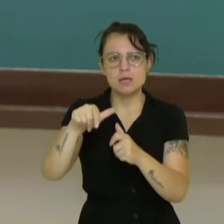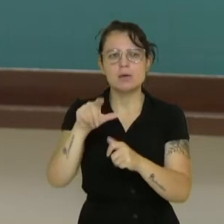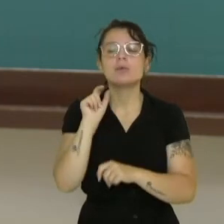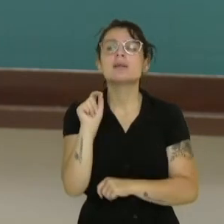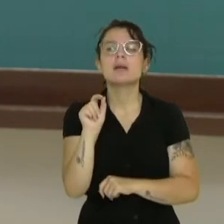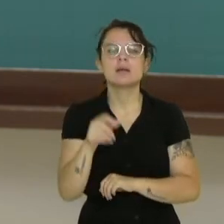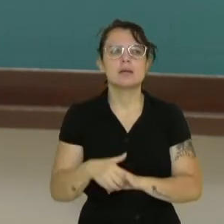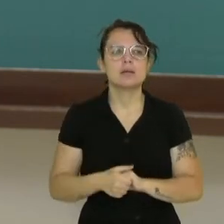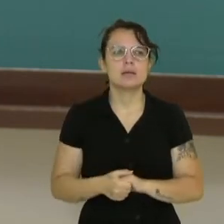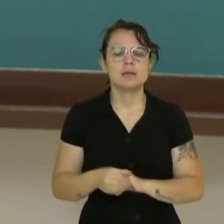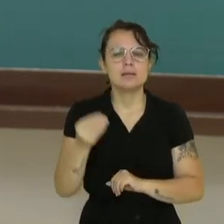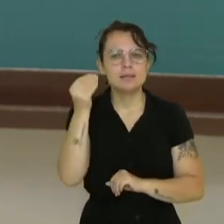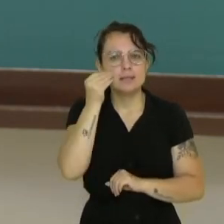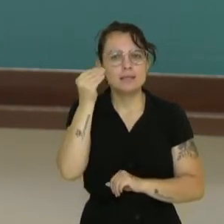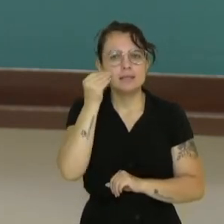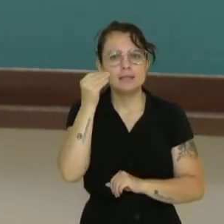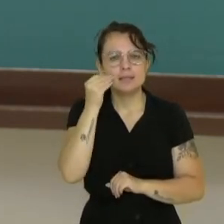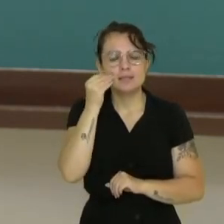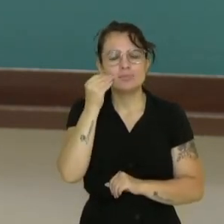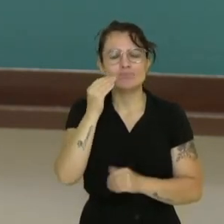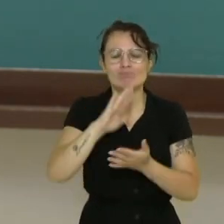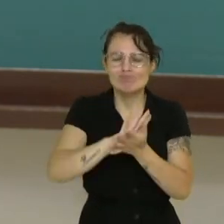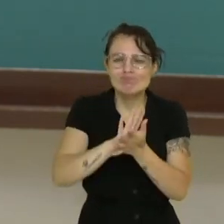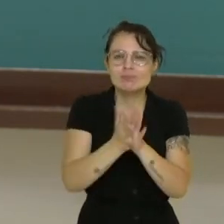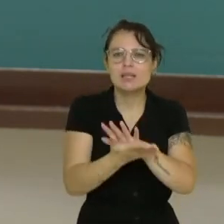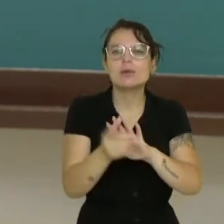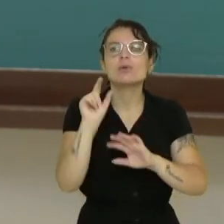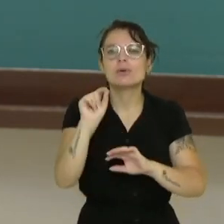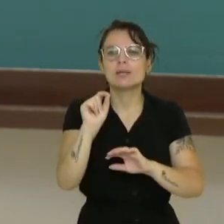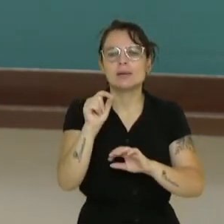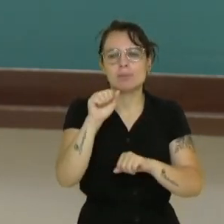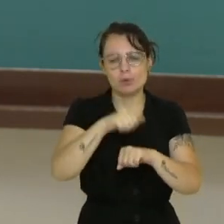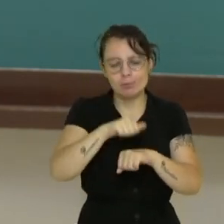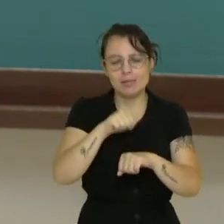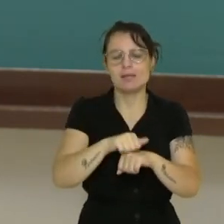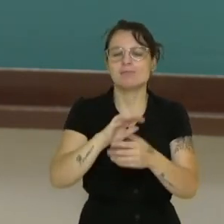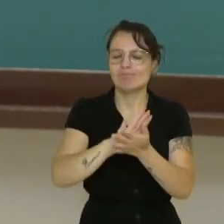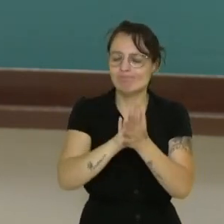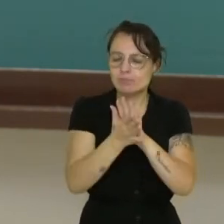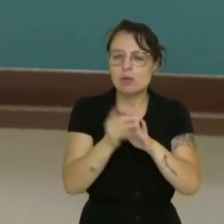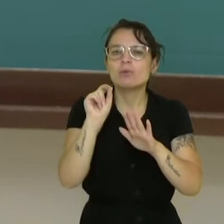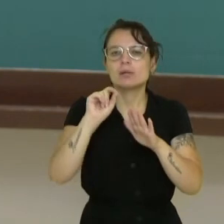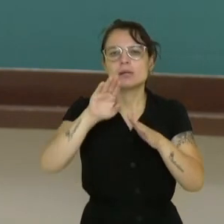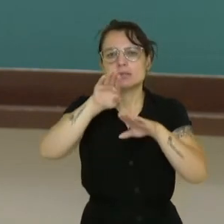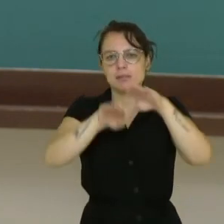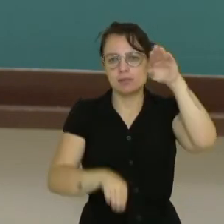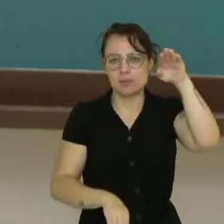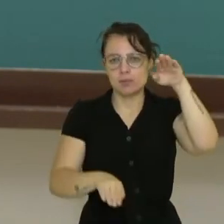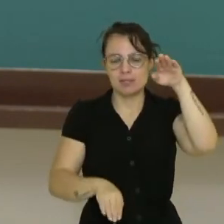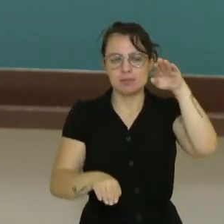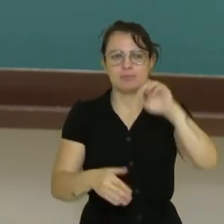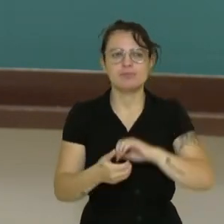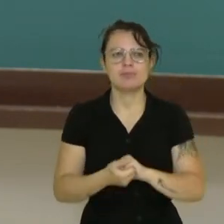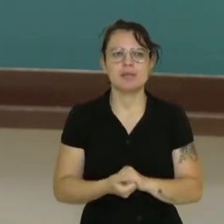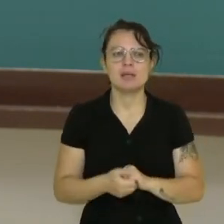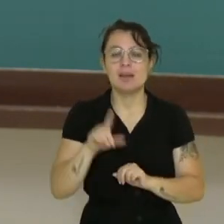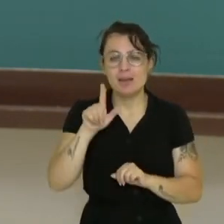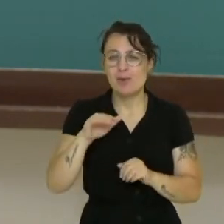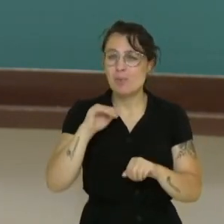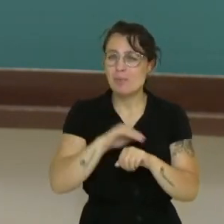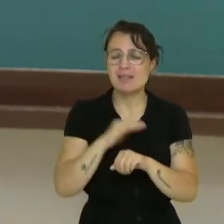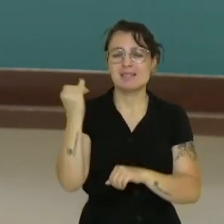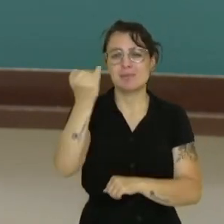Mundial é tentar acabar com a pobreza e a desigualdade. Lembrando que esse é um dos objetivos